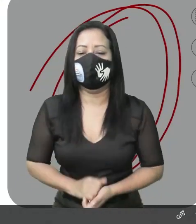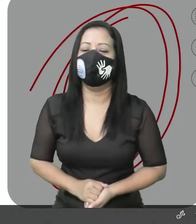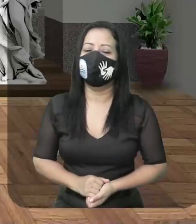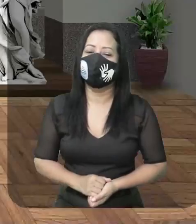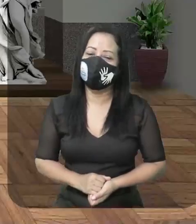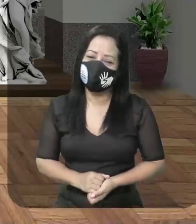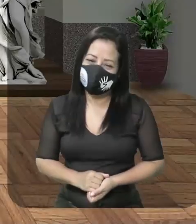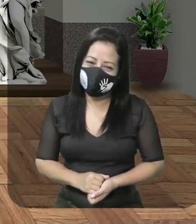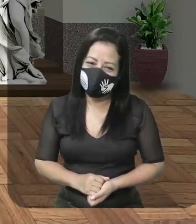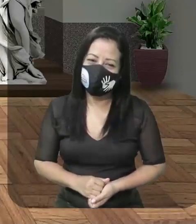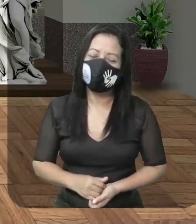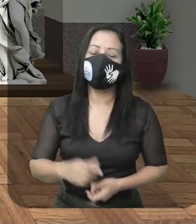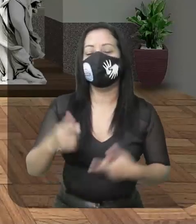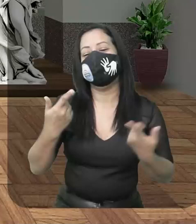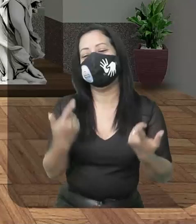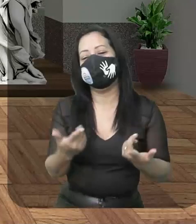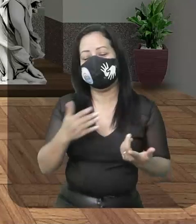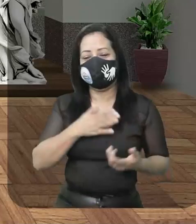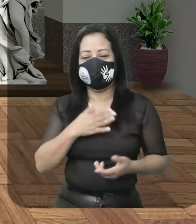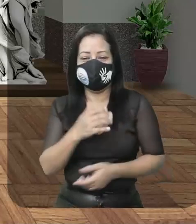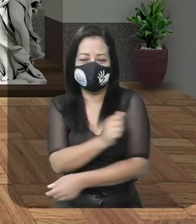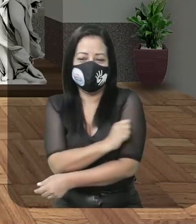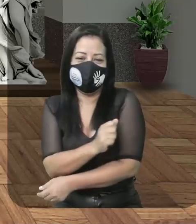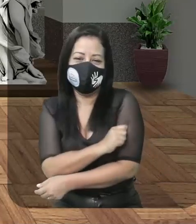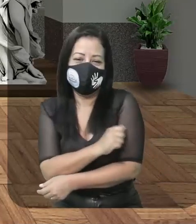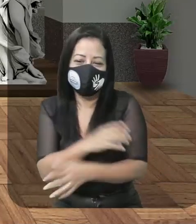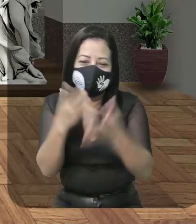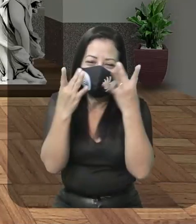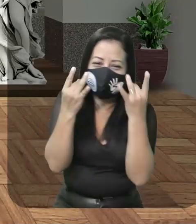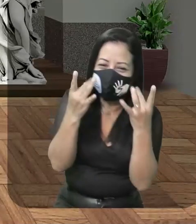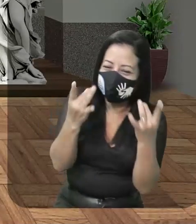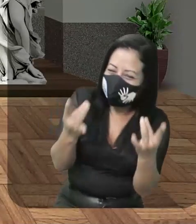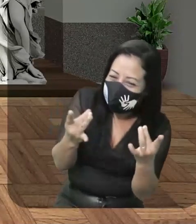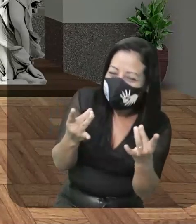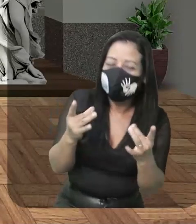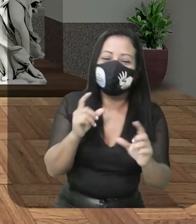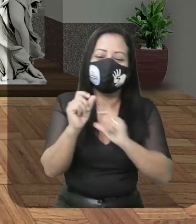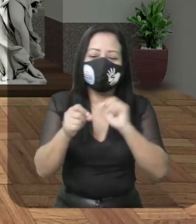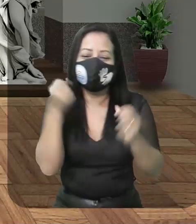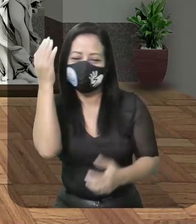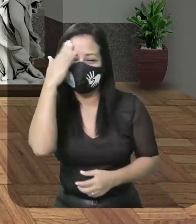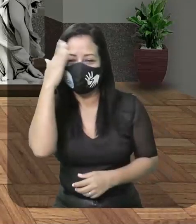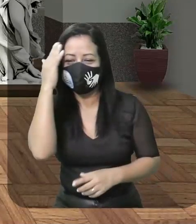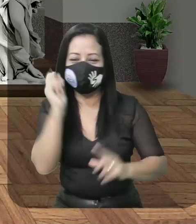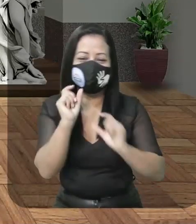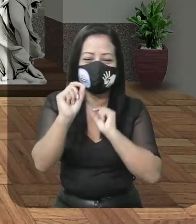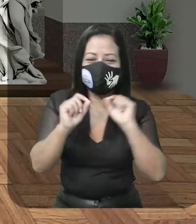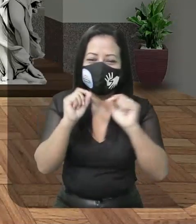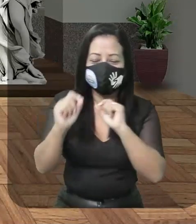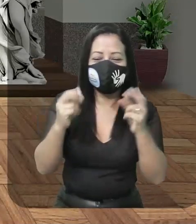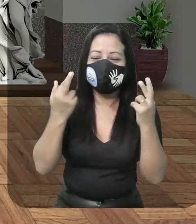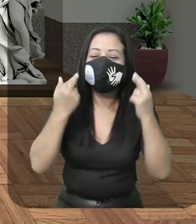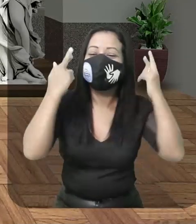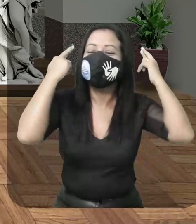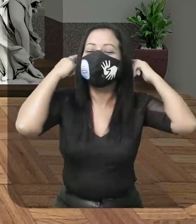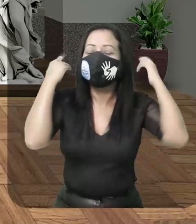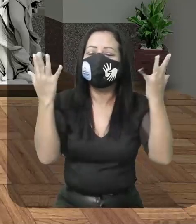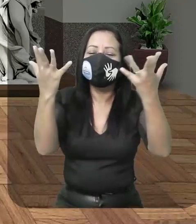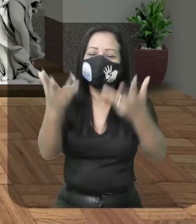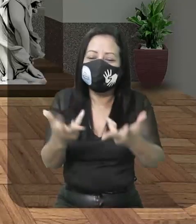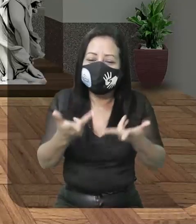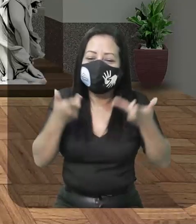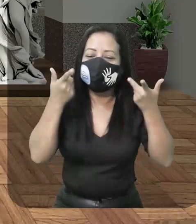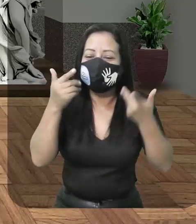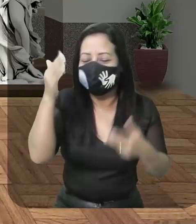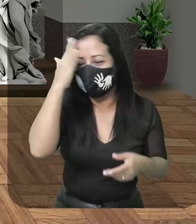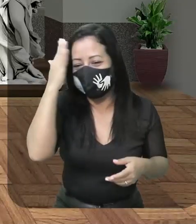Esparta. Então, meu aluno, ficou ligado, entendeu um pouquinho sobre a Grécia? É maravilhoso